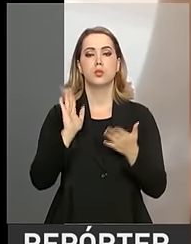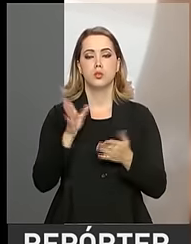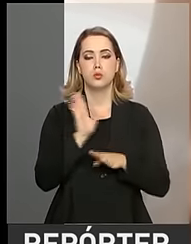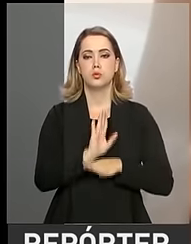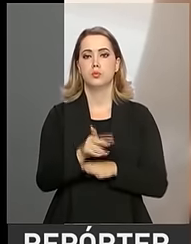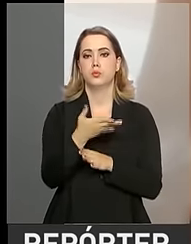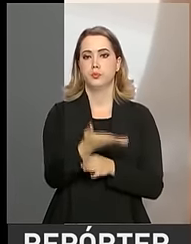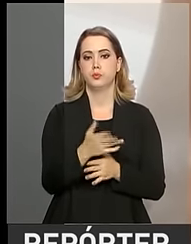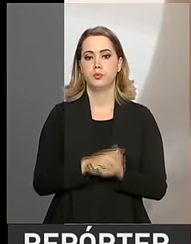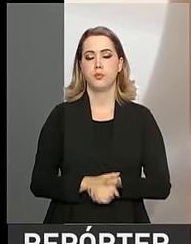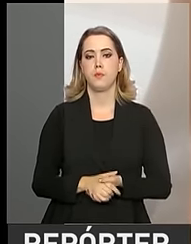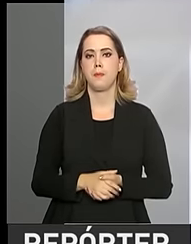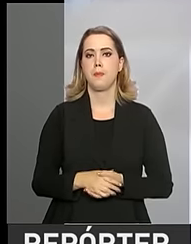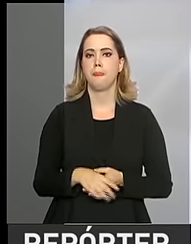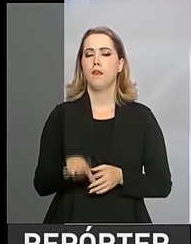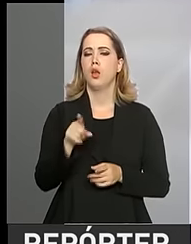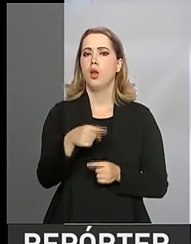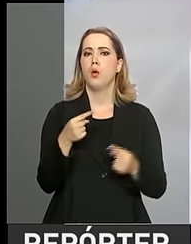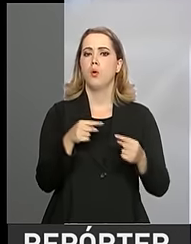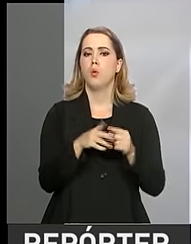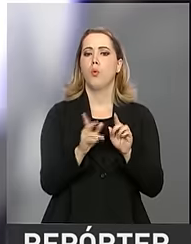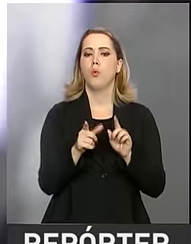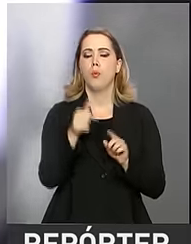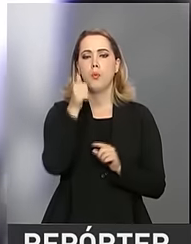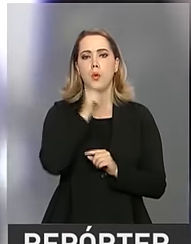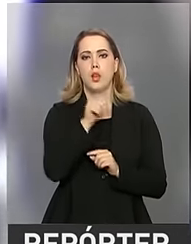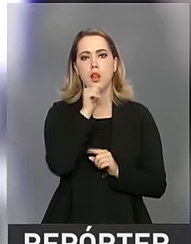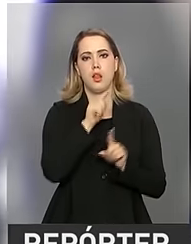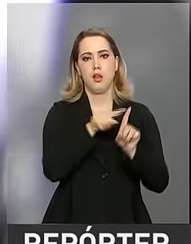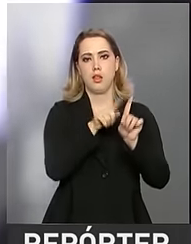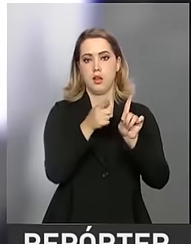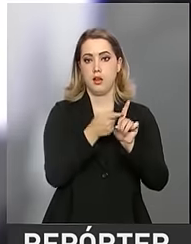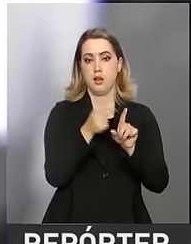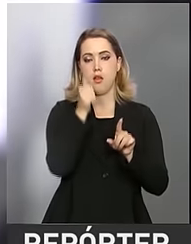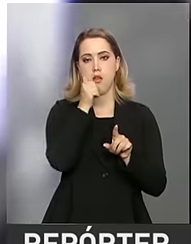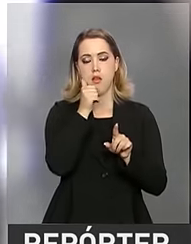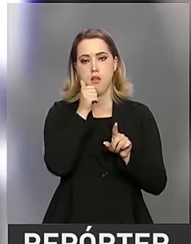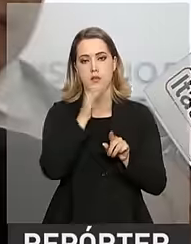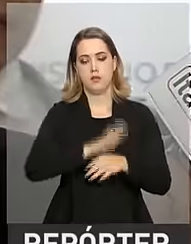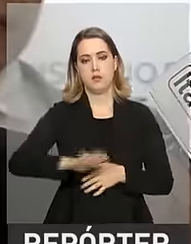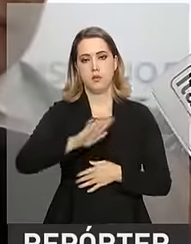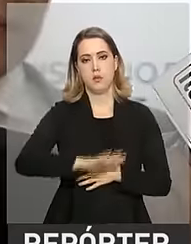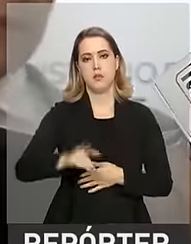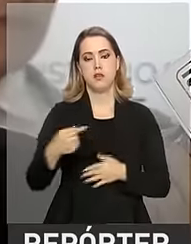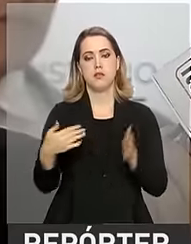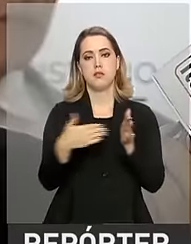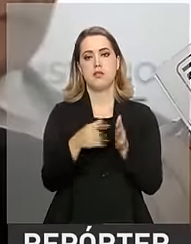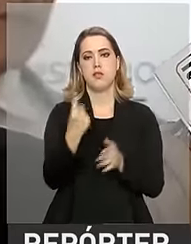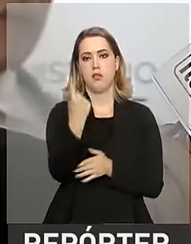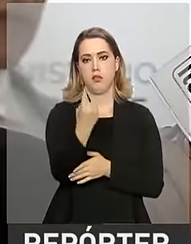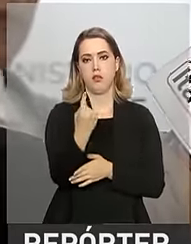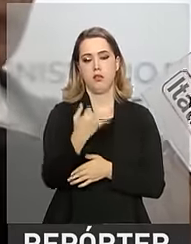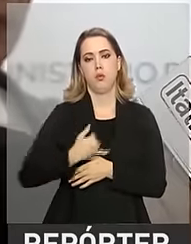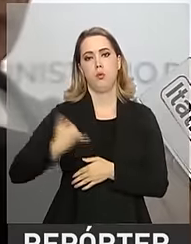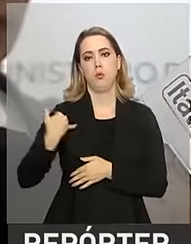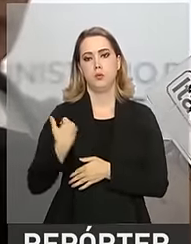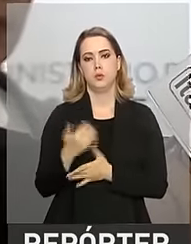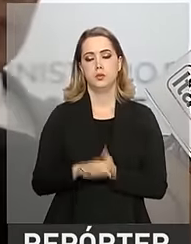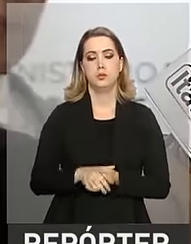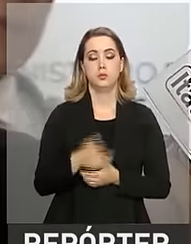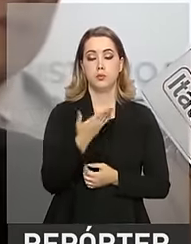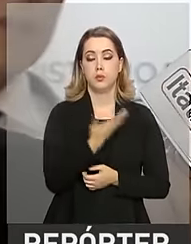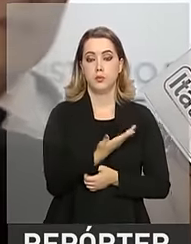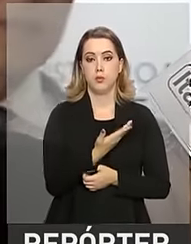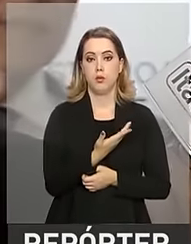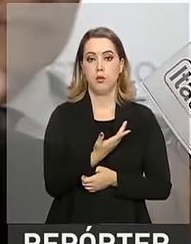público prioritários são aantes crianças até 1 ano e pessoas com síndromes neurológicas disponibilizando